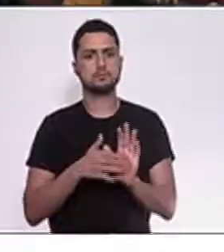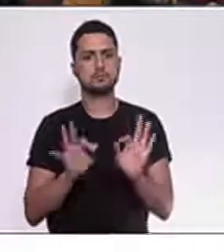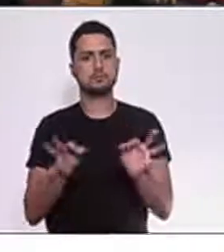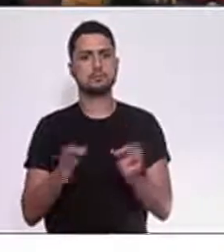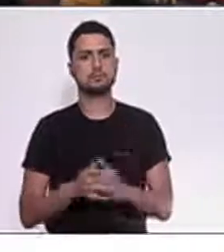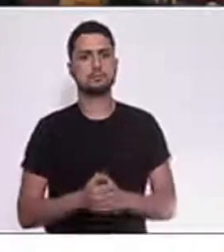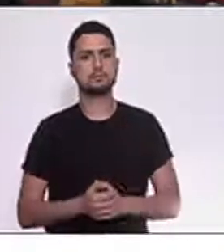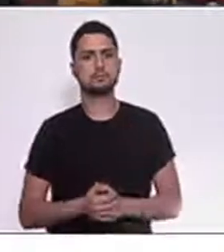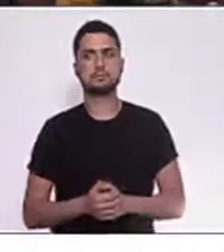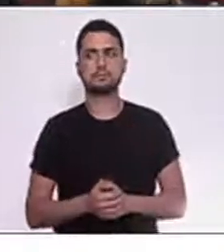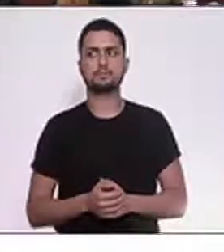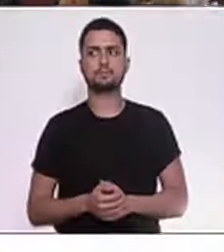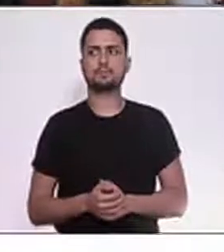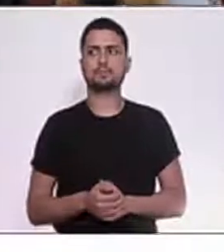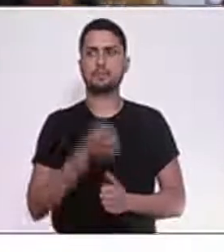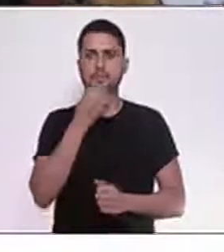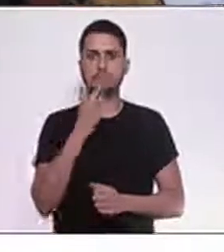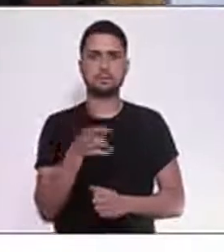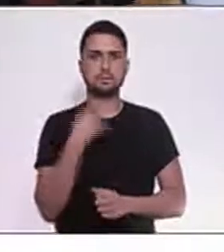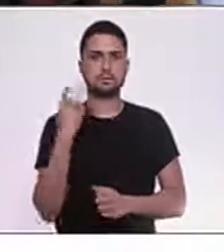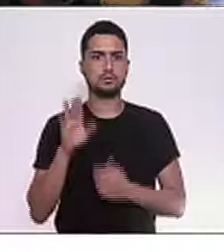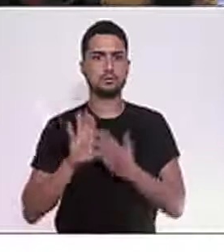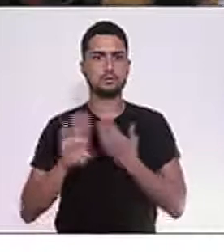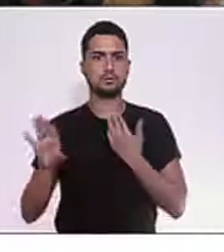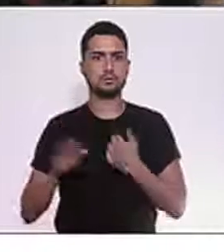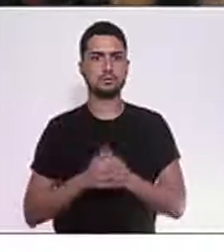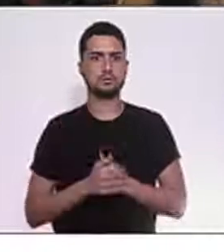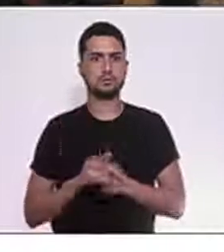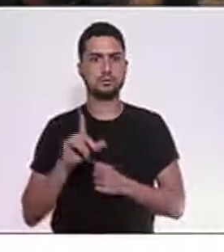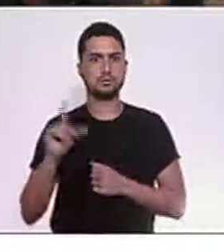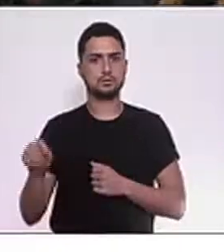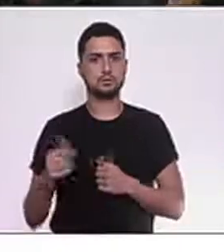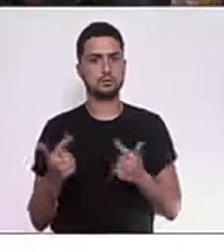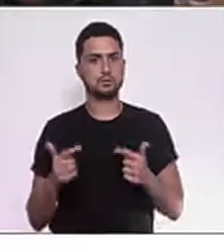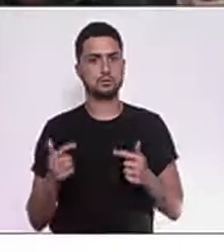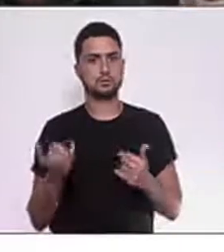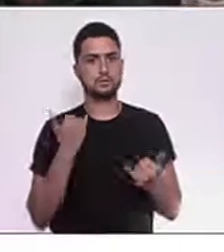E melhor ficarmos longe. Mas não é contra a informação? Não é.